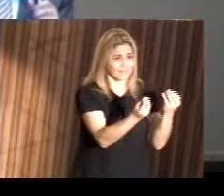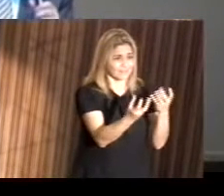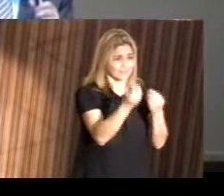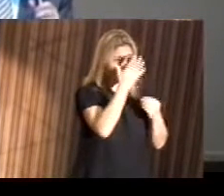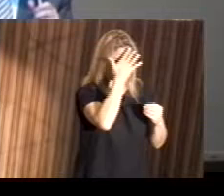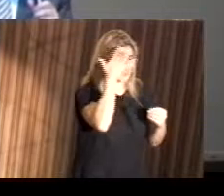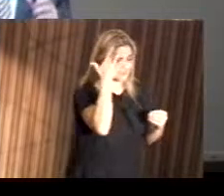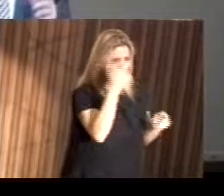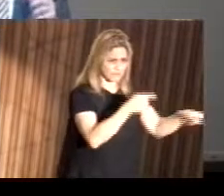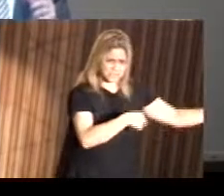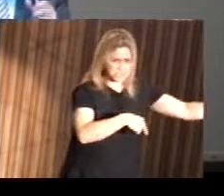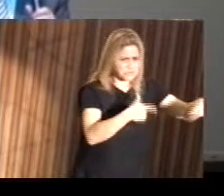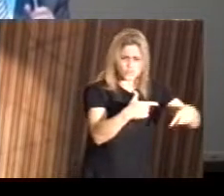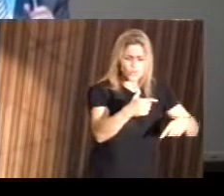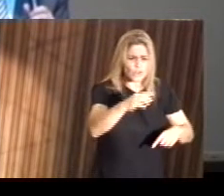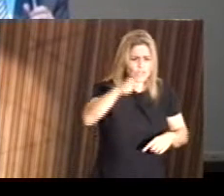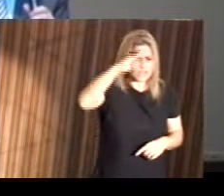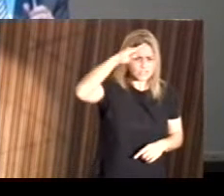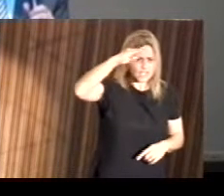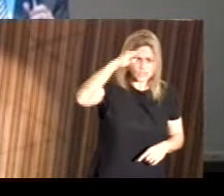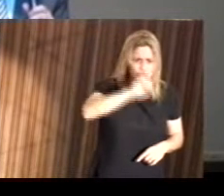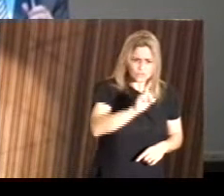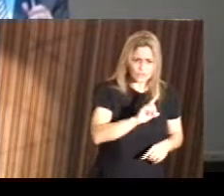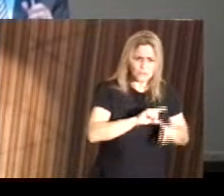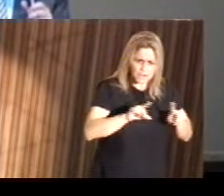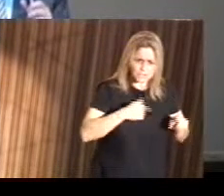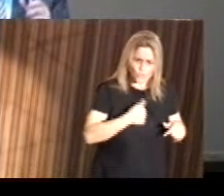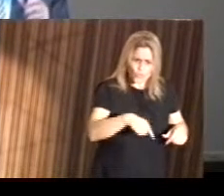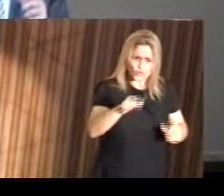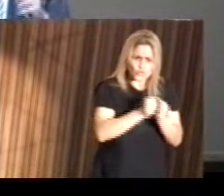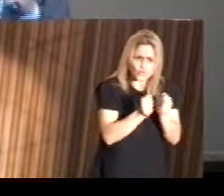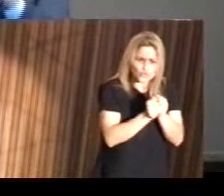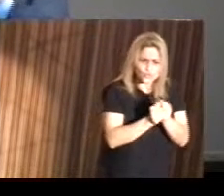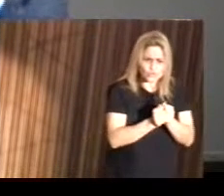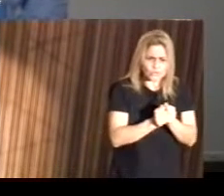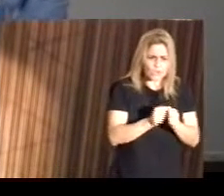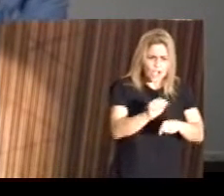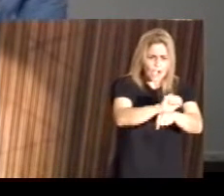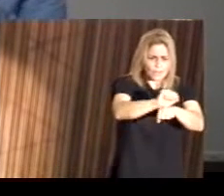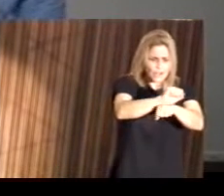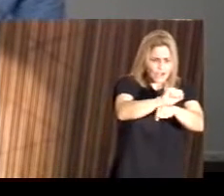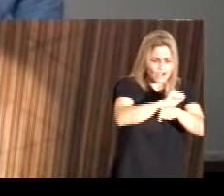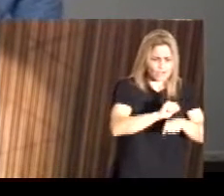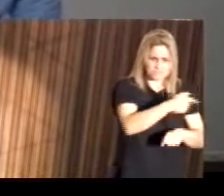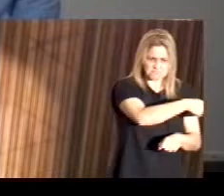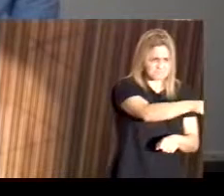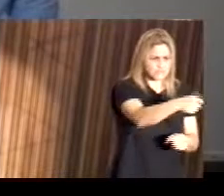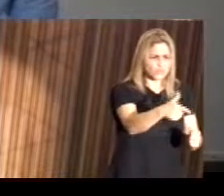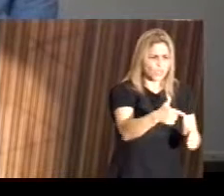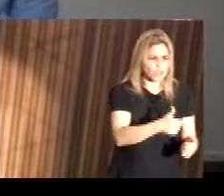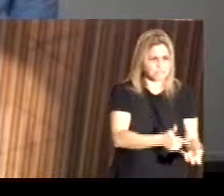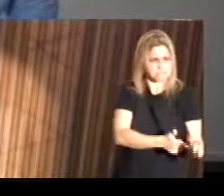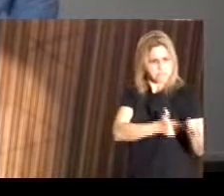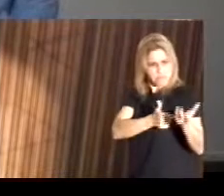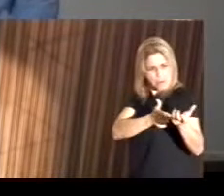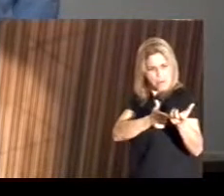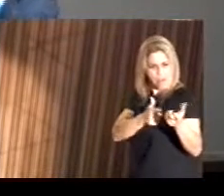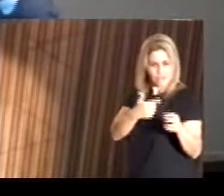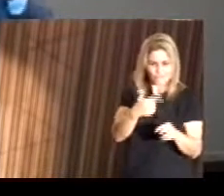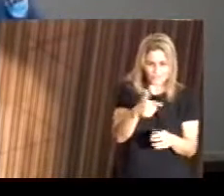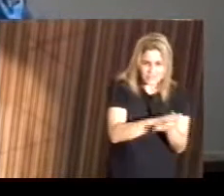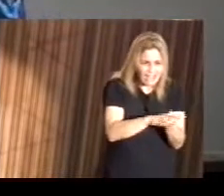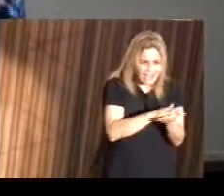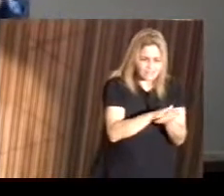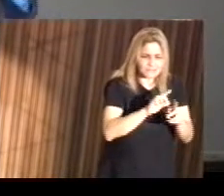porque não era um exército, era um bando de gente, que não tinha treinamento militar, que